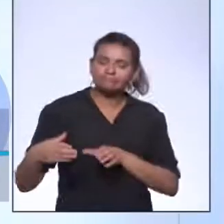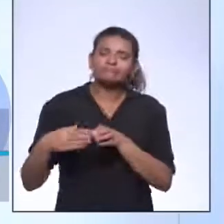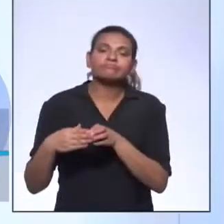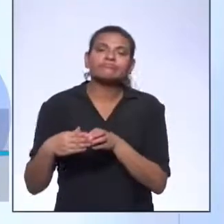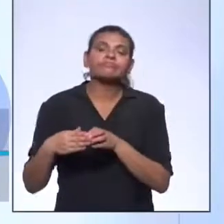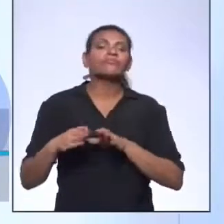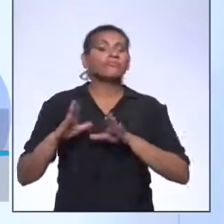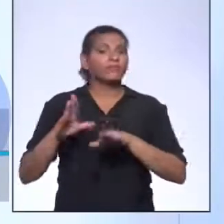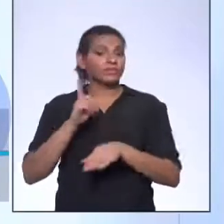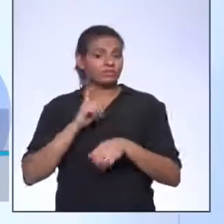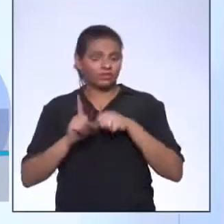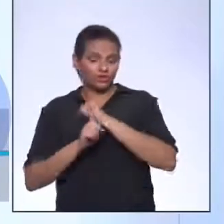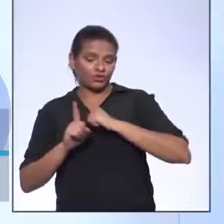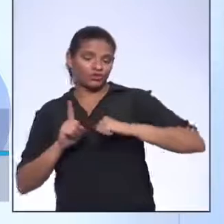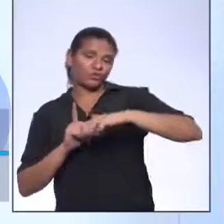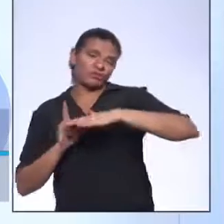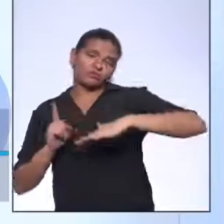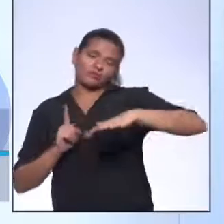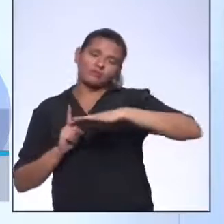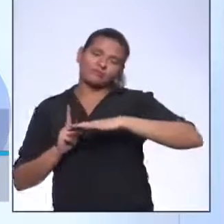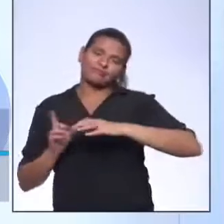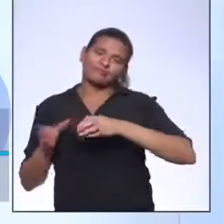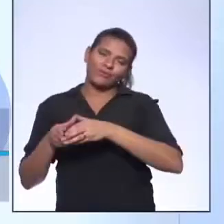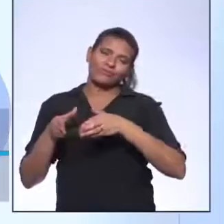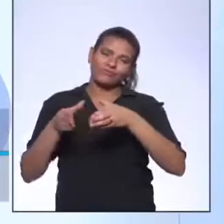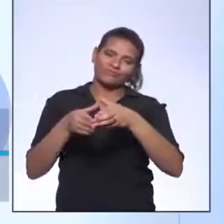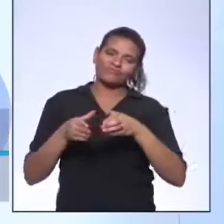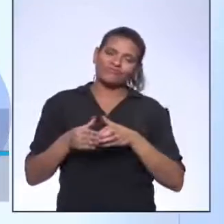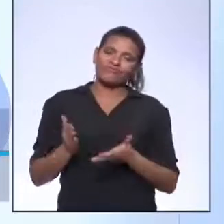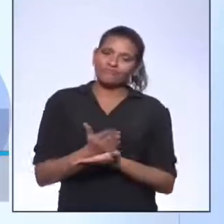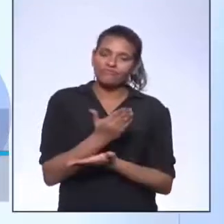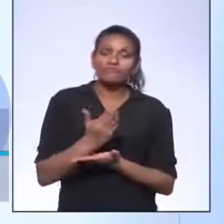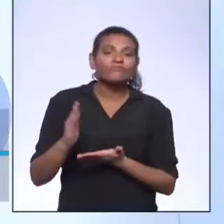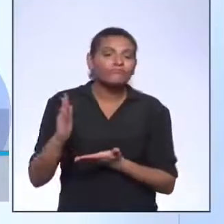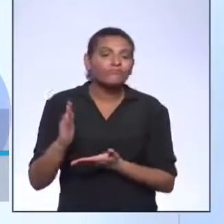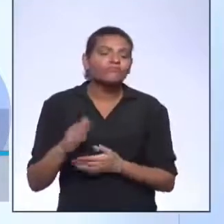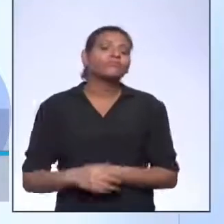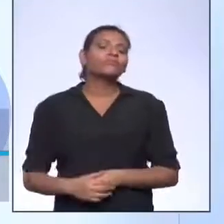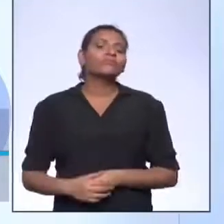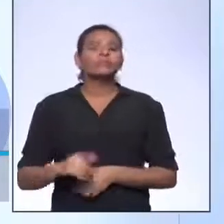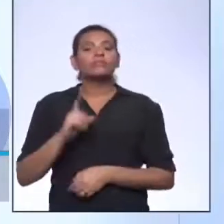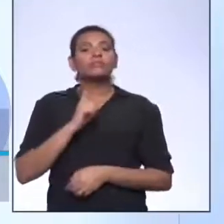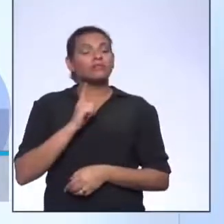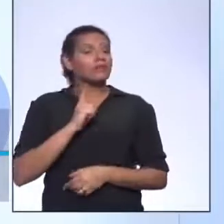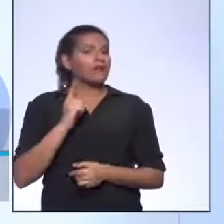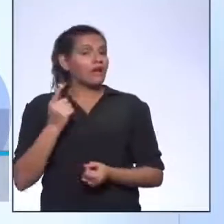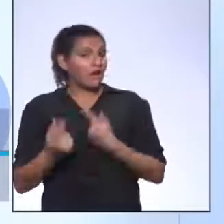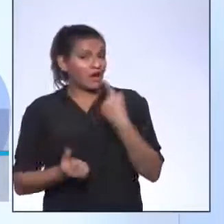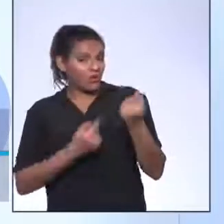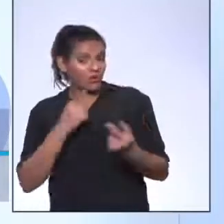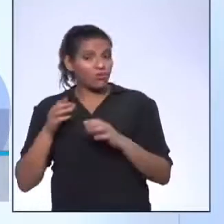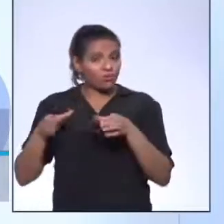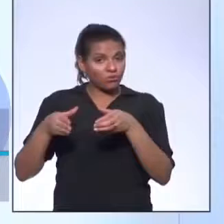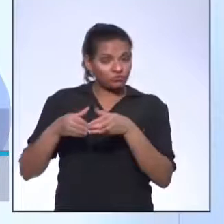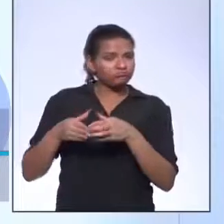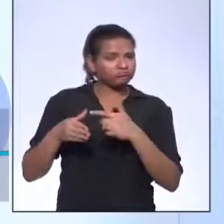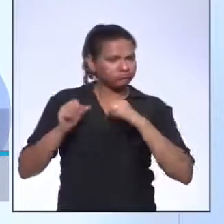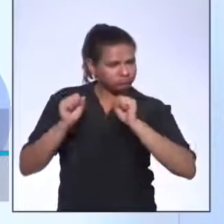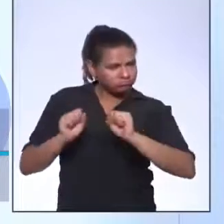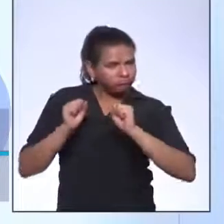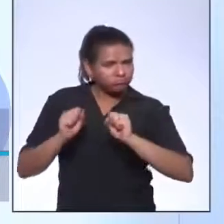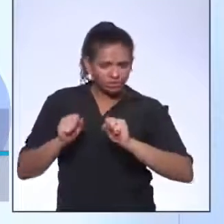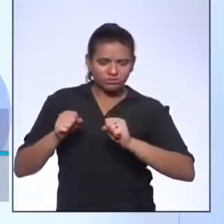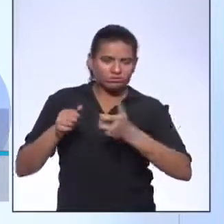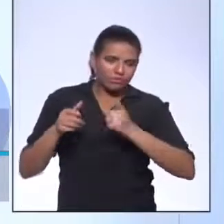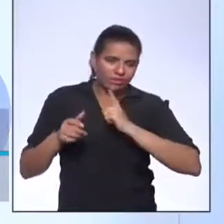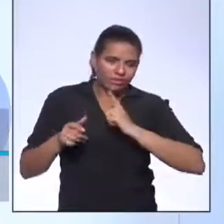divisão dos grupos sociais. Alguns, aqueles que estão próximos do pater, eles têm direito à terra, são homens